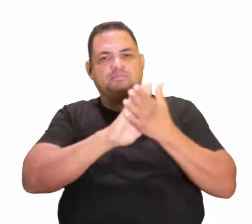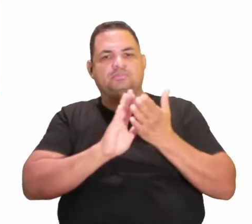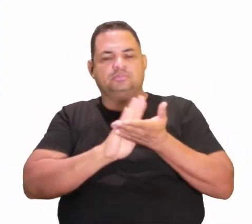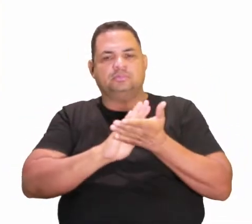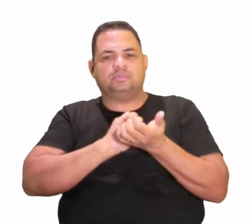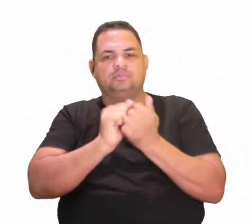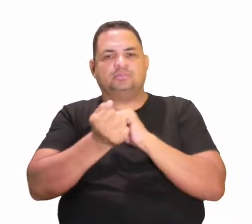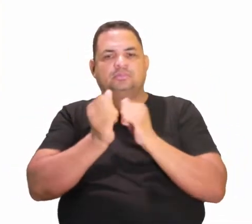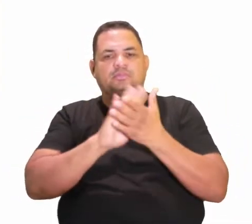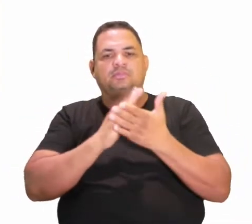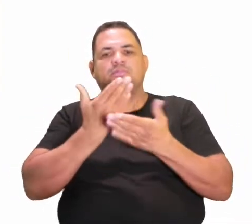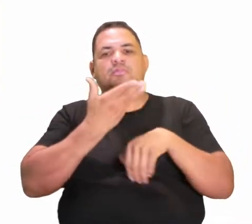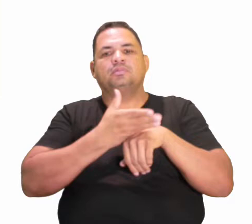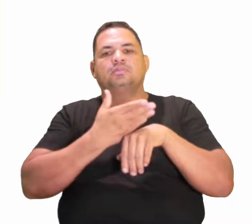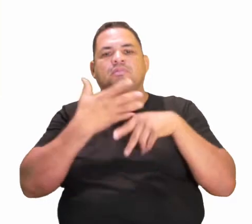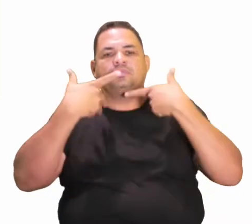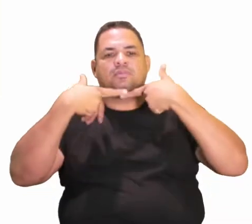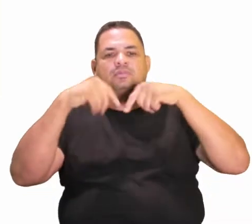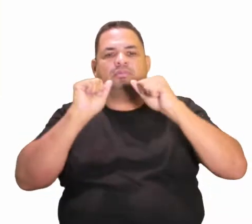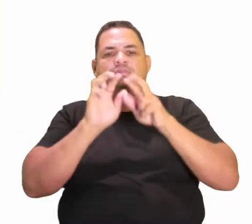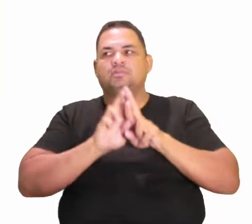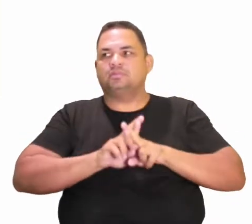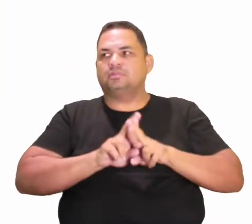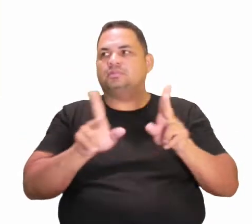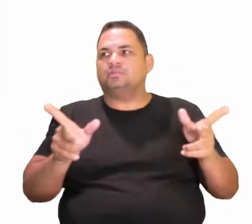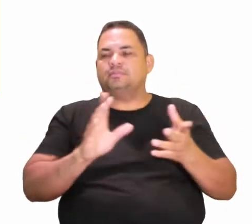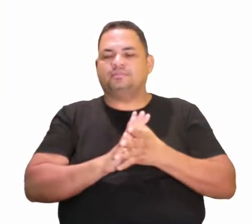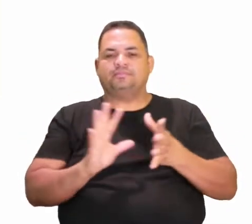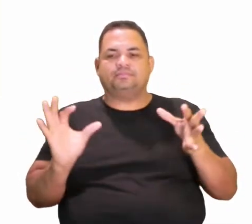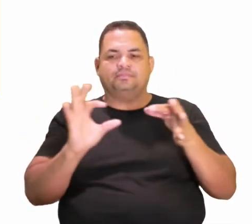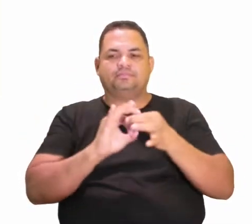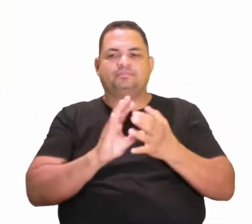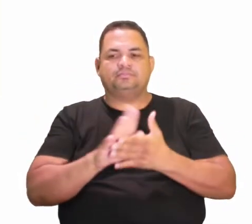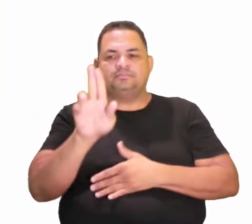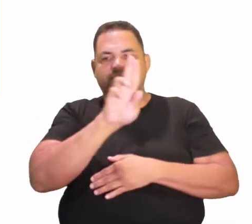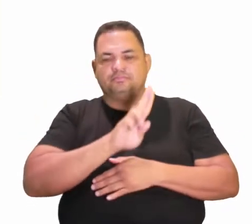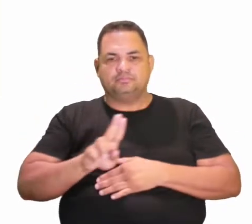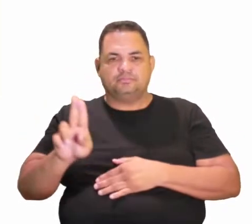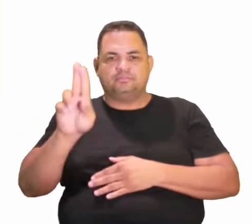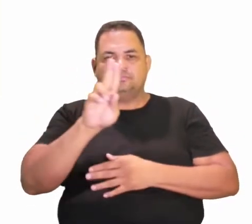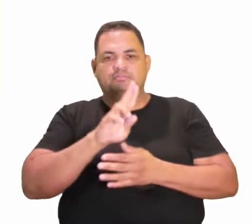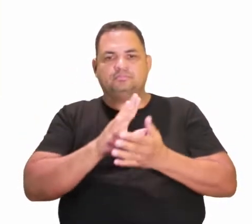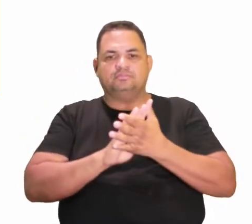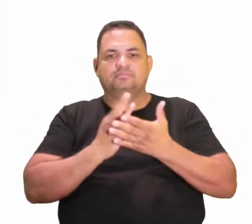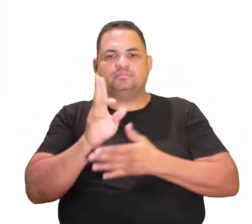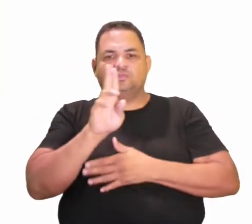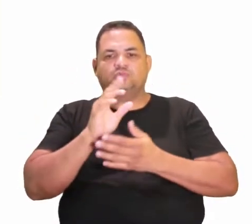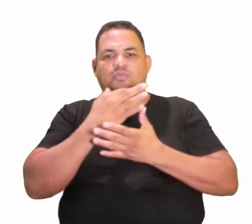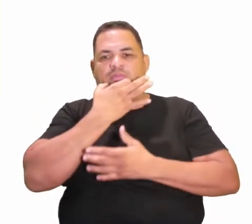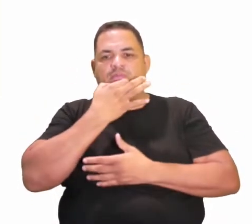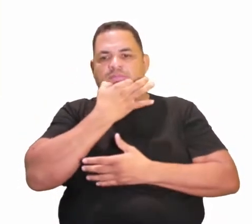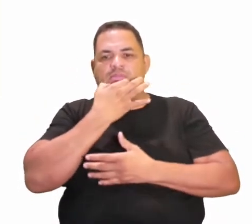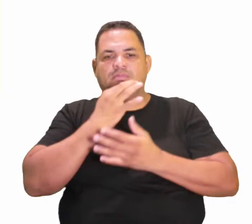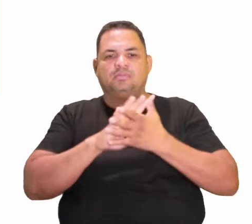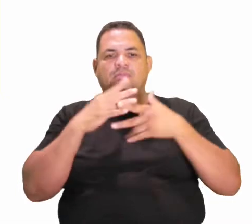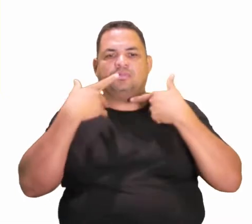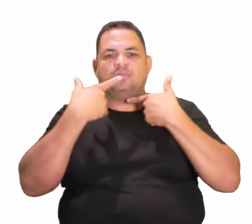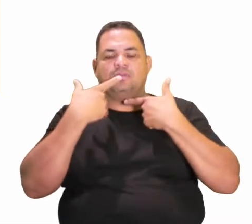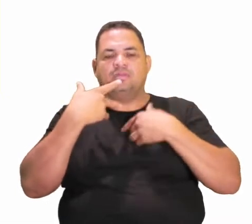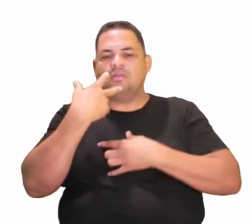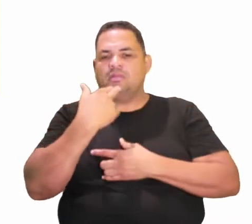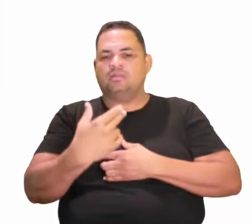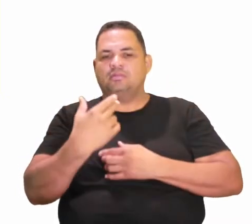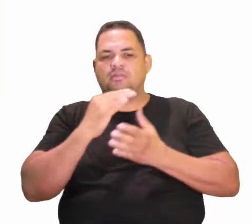de linguagem em diferentes contextos. Também vai fazer o uso do inglês como língua de comunicação global, levando em conta